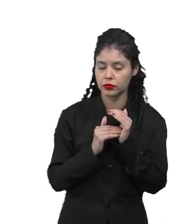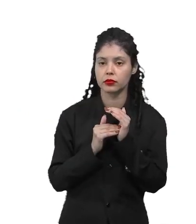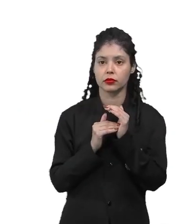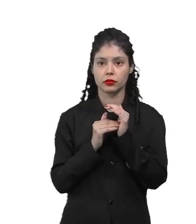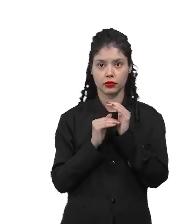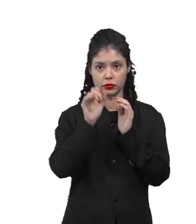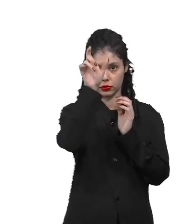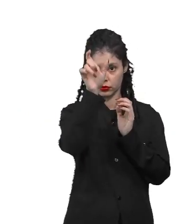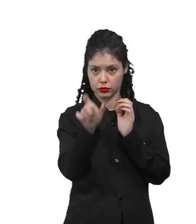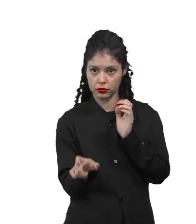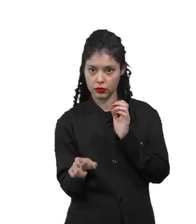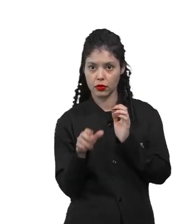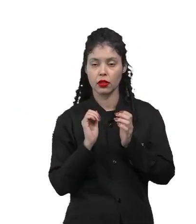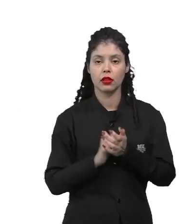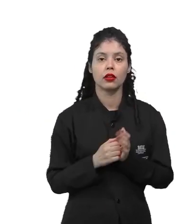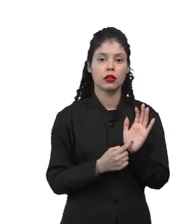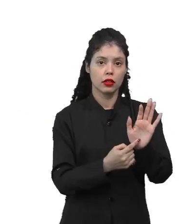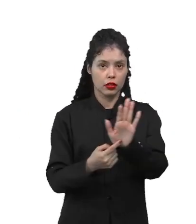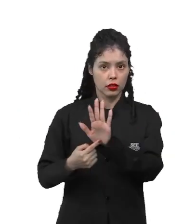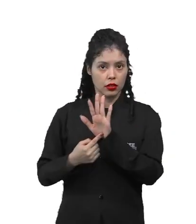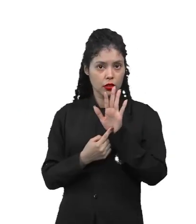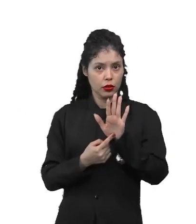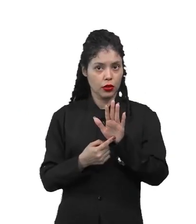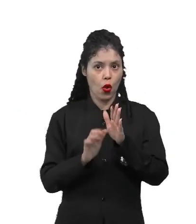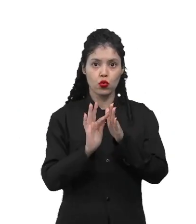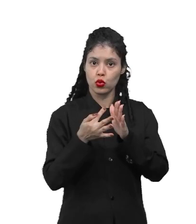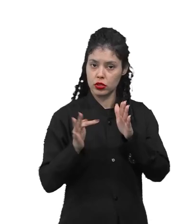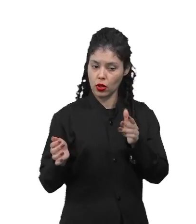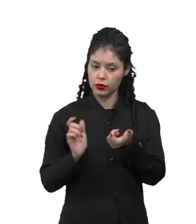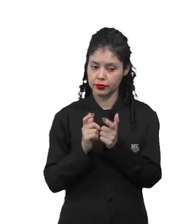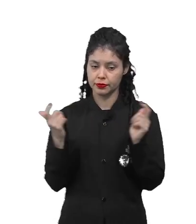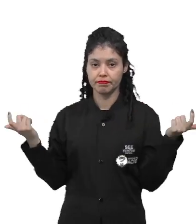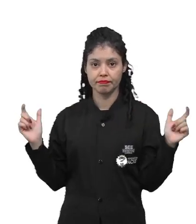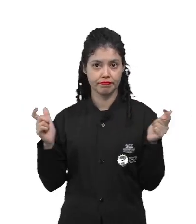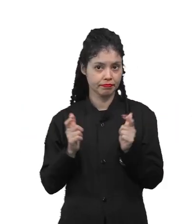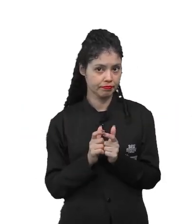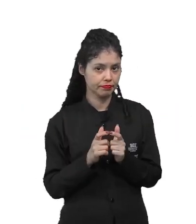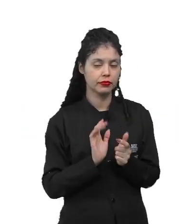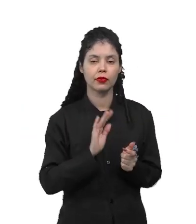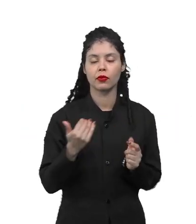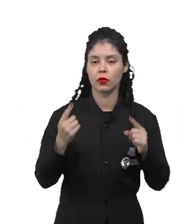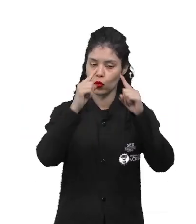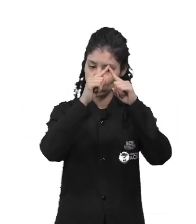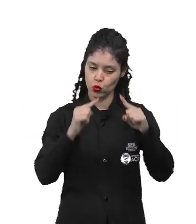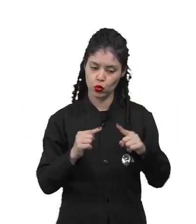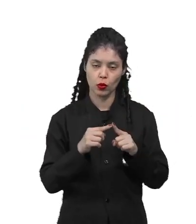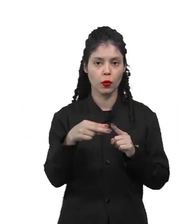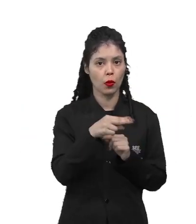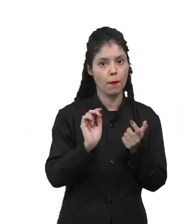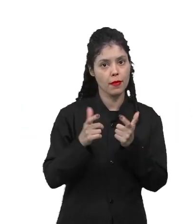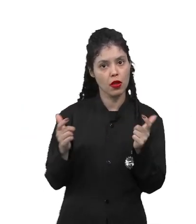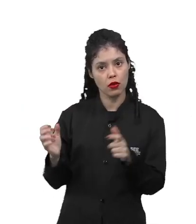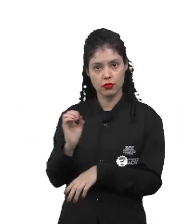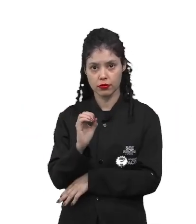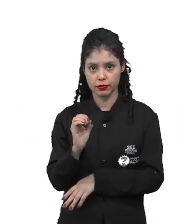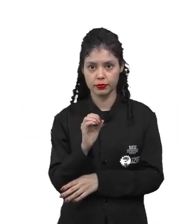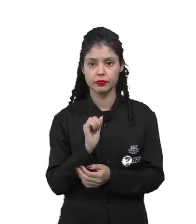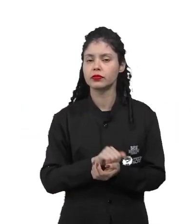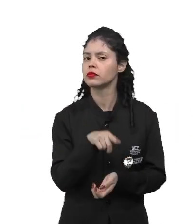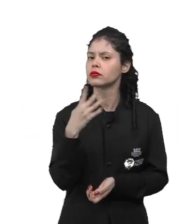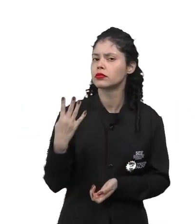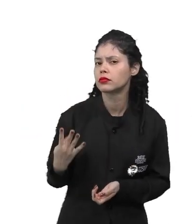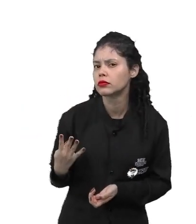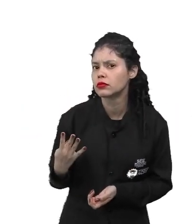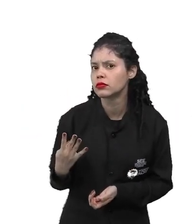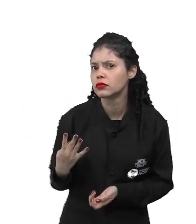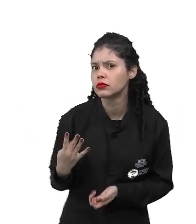segundo quadro aqui, ó, ela representa funções decrescentes. Quando o delta for igual, maior que zero, toca quantas